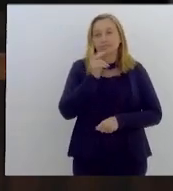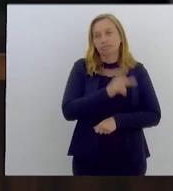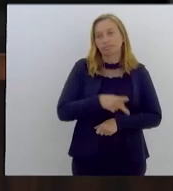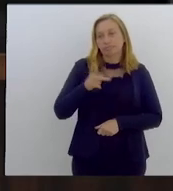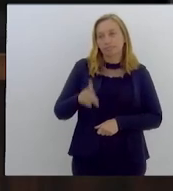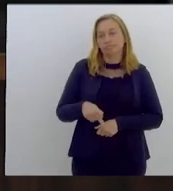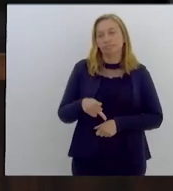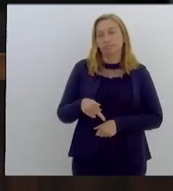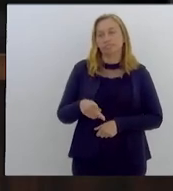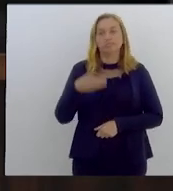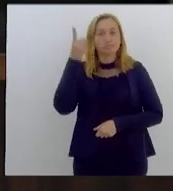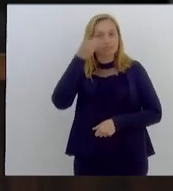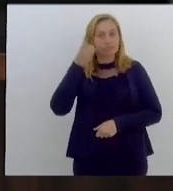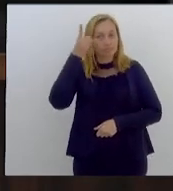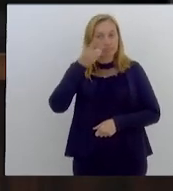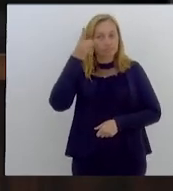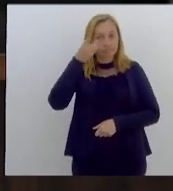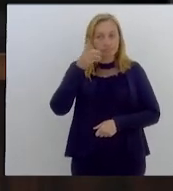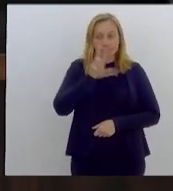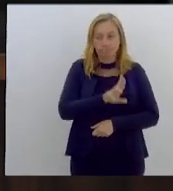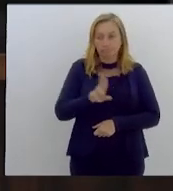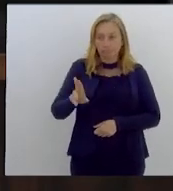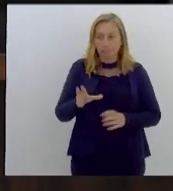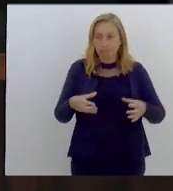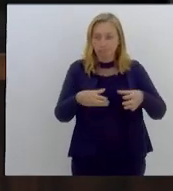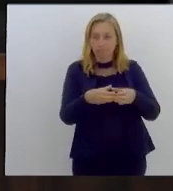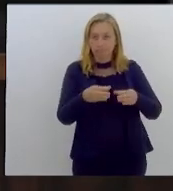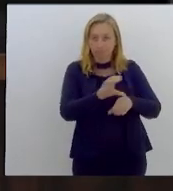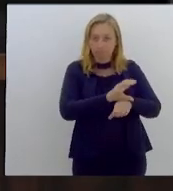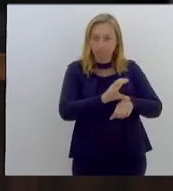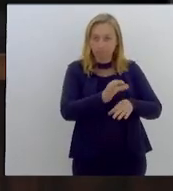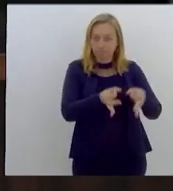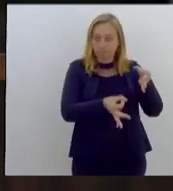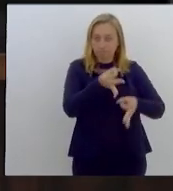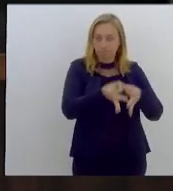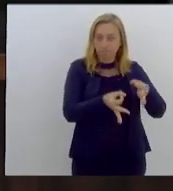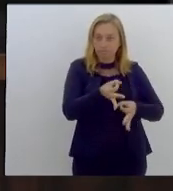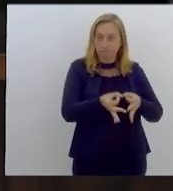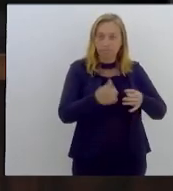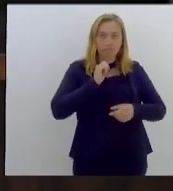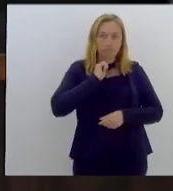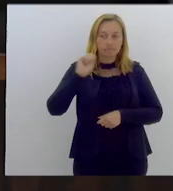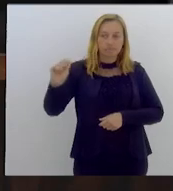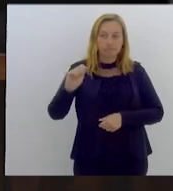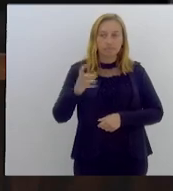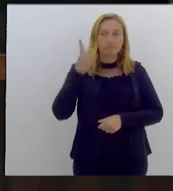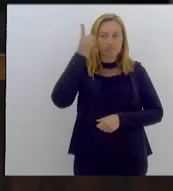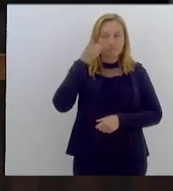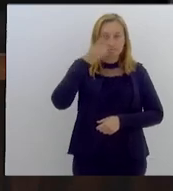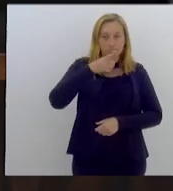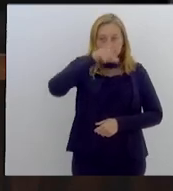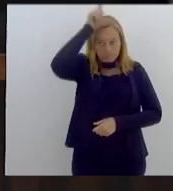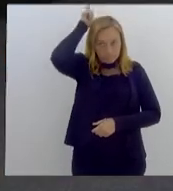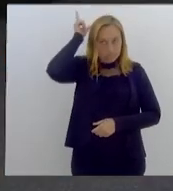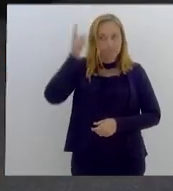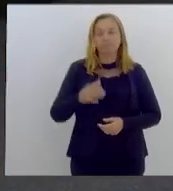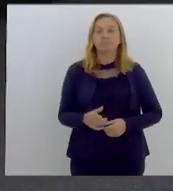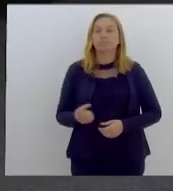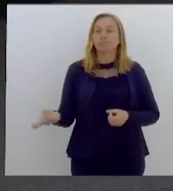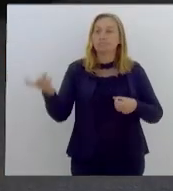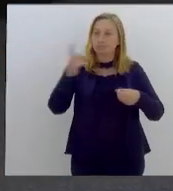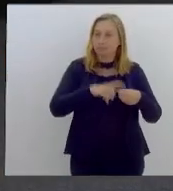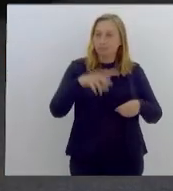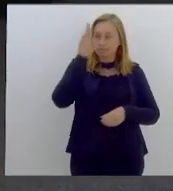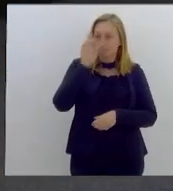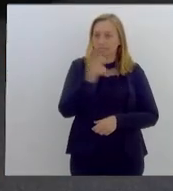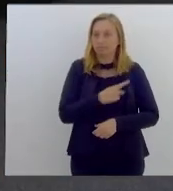professor, deputado, que dá nome à Comissão de Constituição e Justiça do Tiradentes, deputado Luiz Paulo. Retornando,